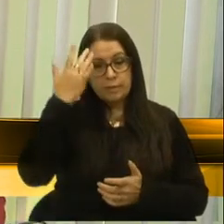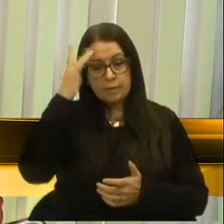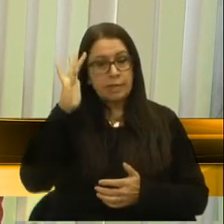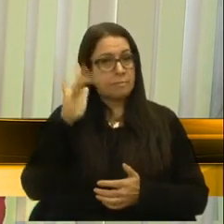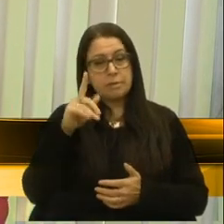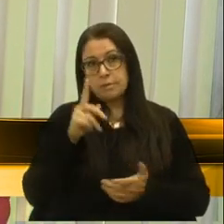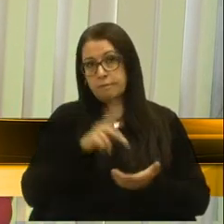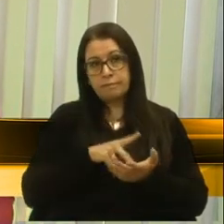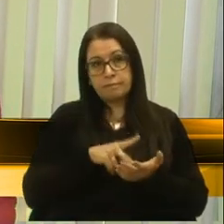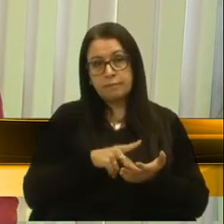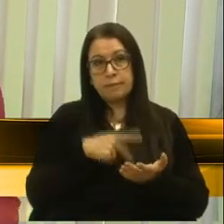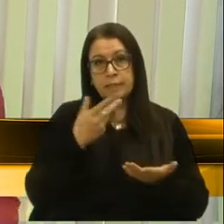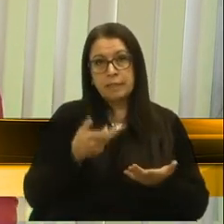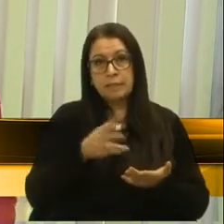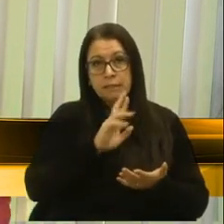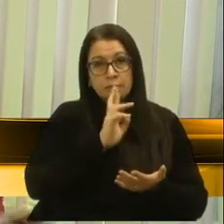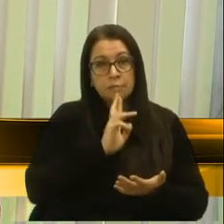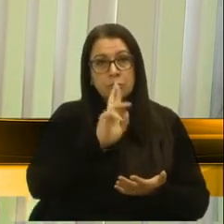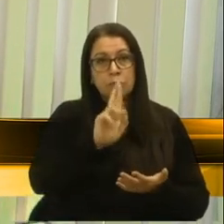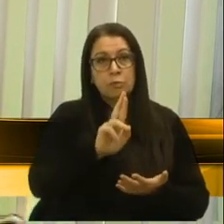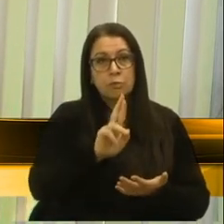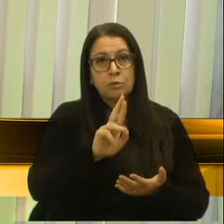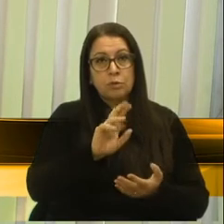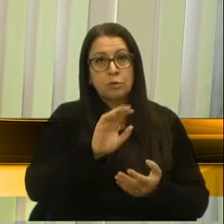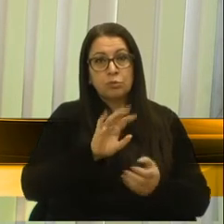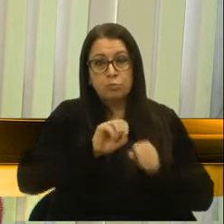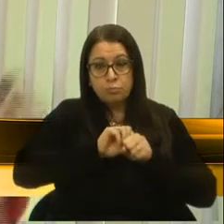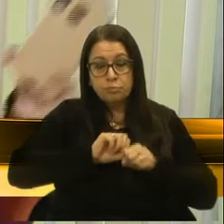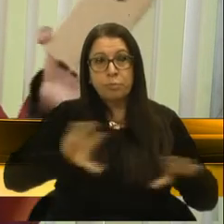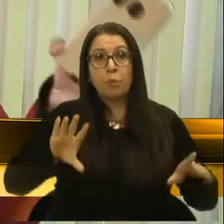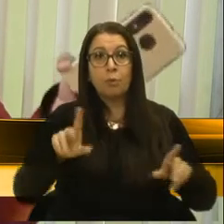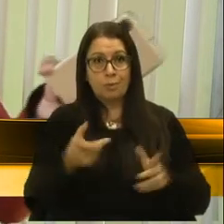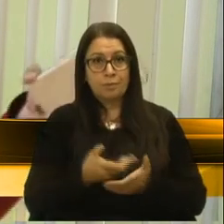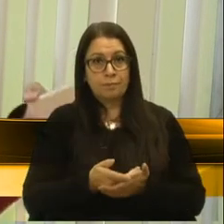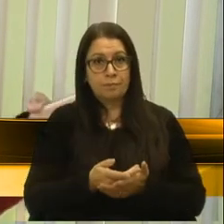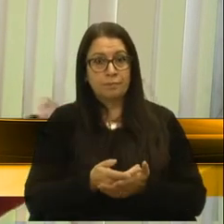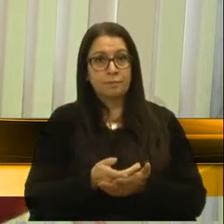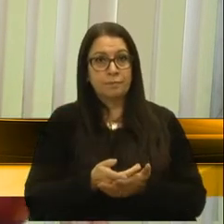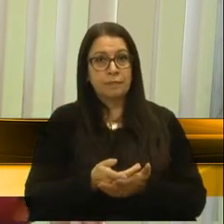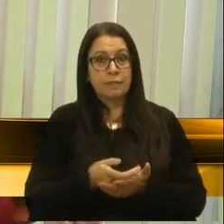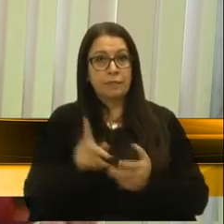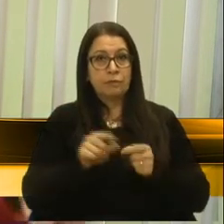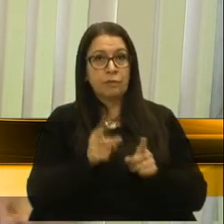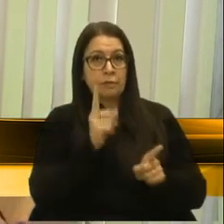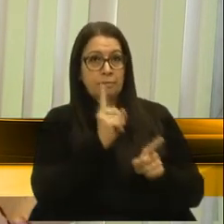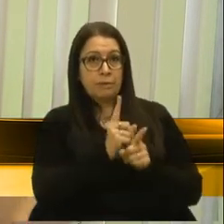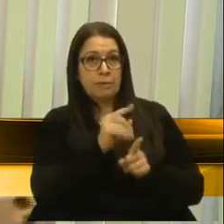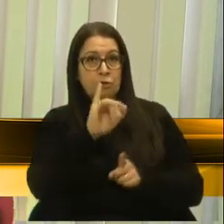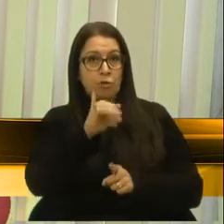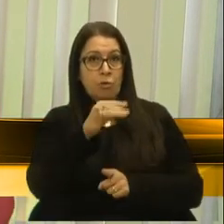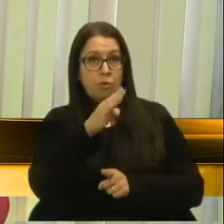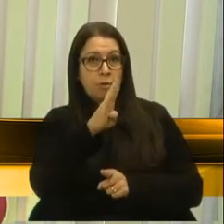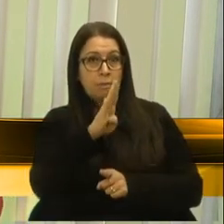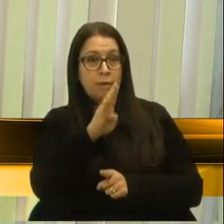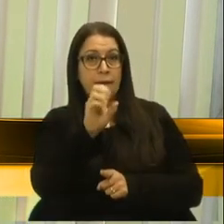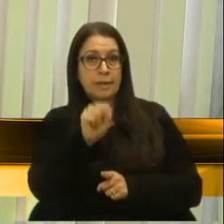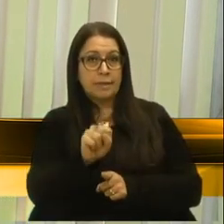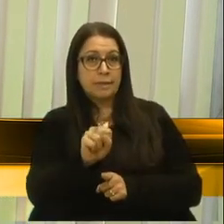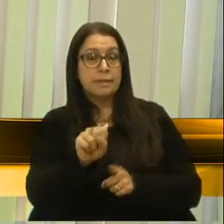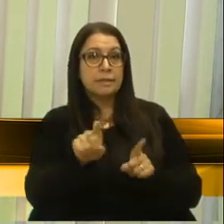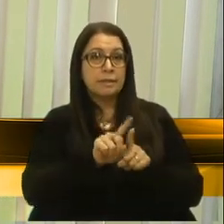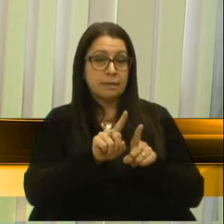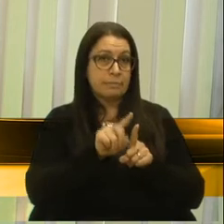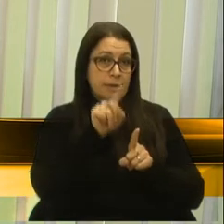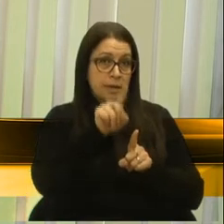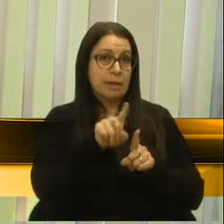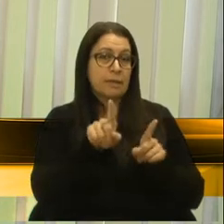isso realmente é um resultado do surto que foi identificado na JBS, considerando que lá